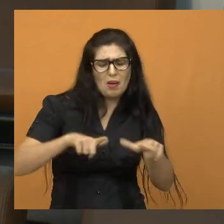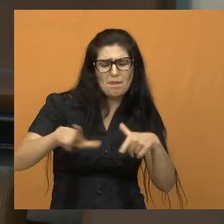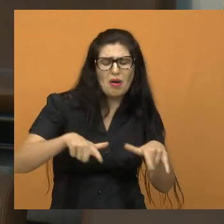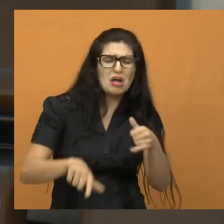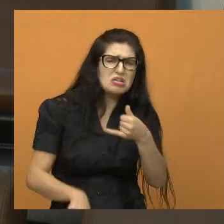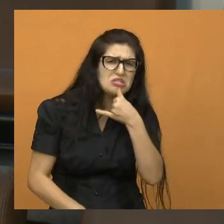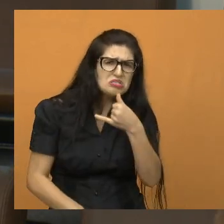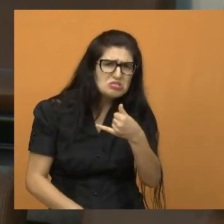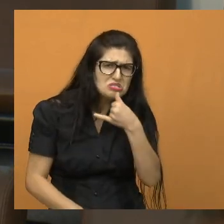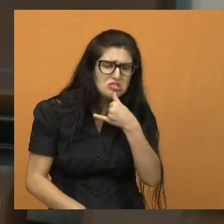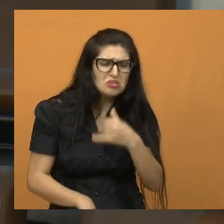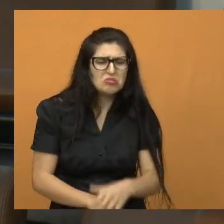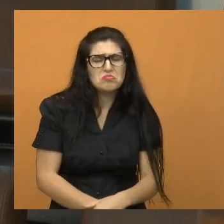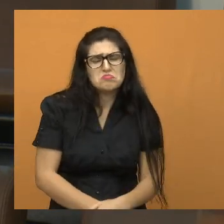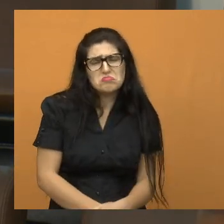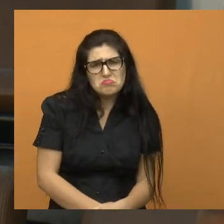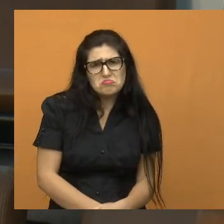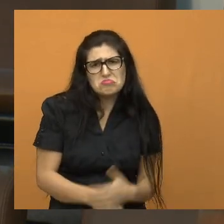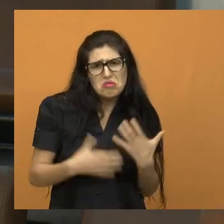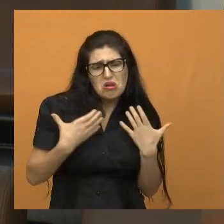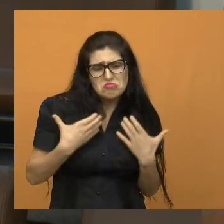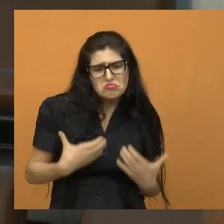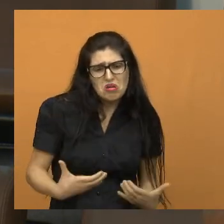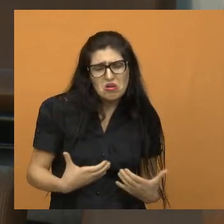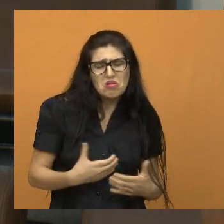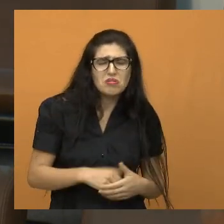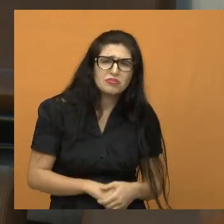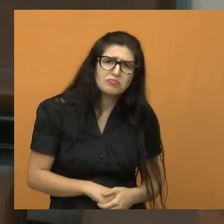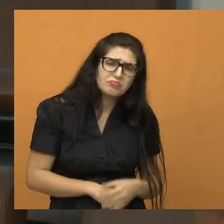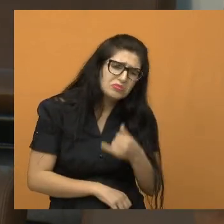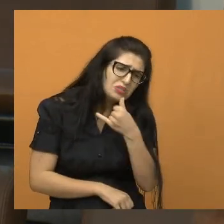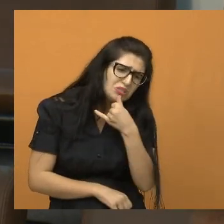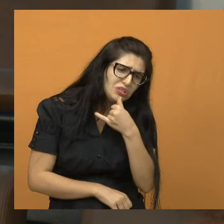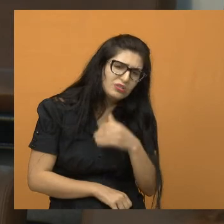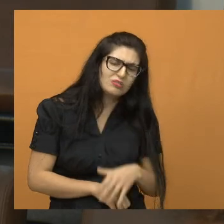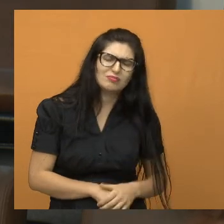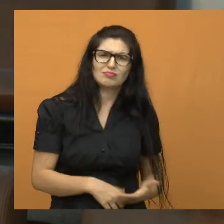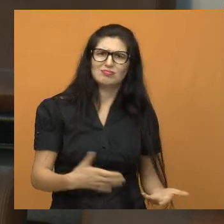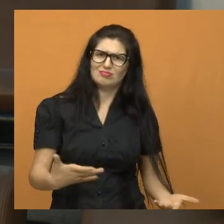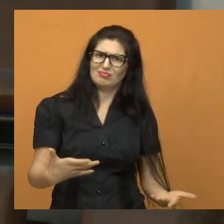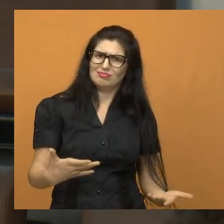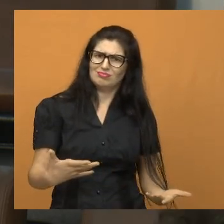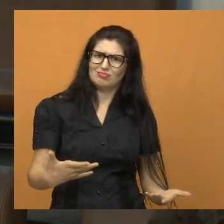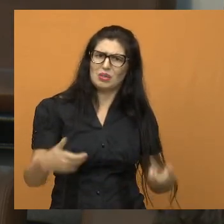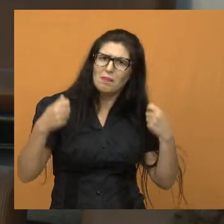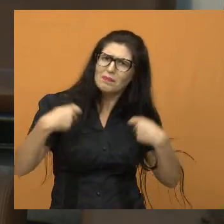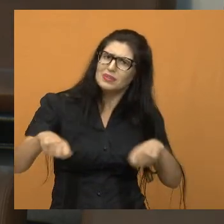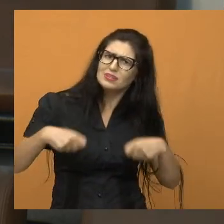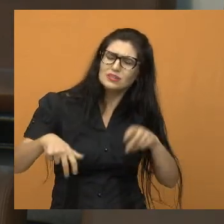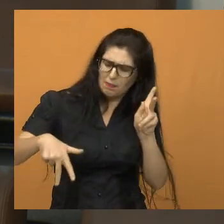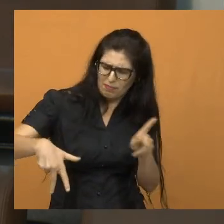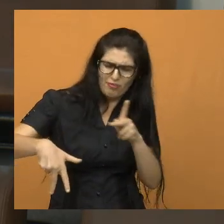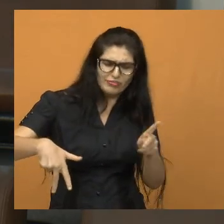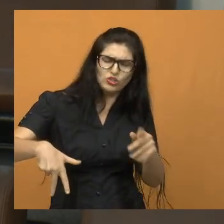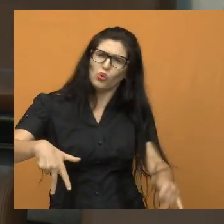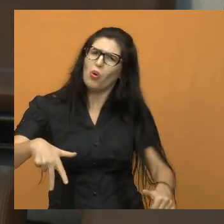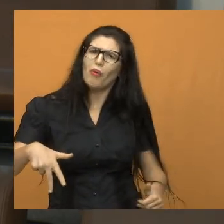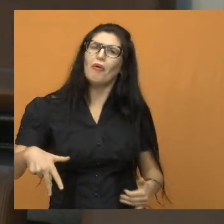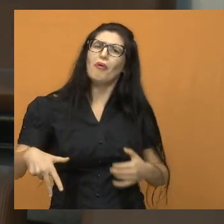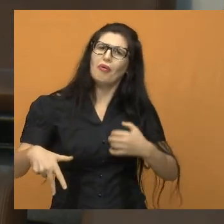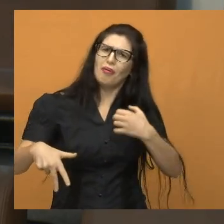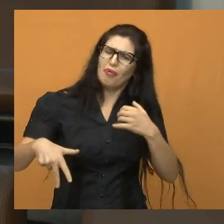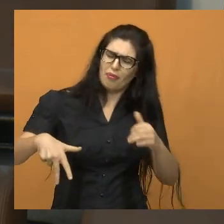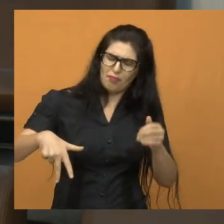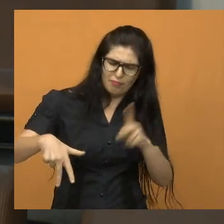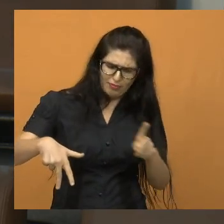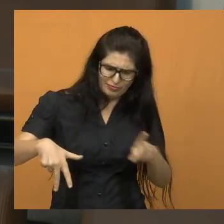a experiência deles, eu pensei, nossa, que lindo, né? Além de que está formando desde pequeno um cidadão